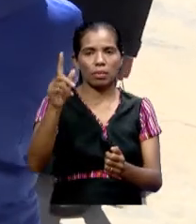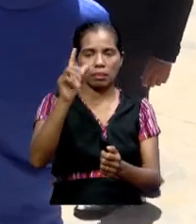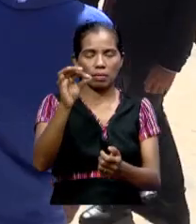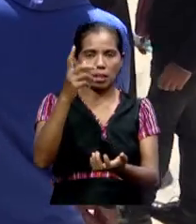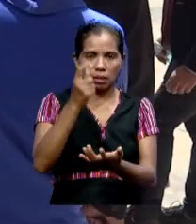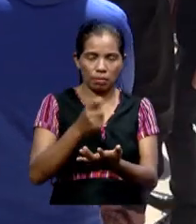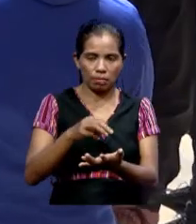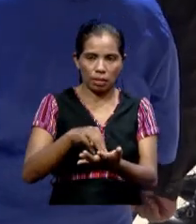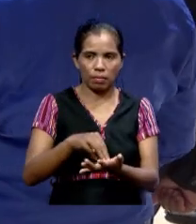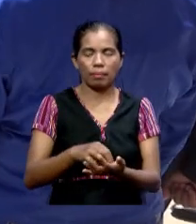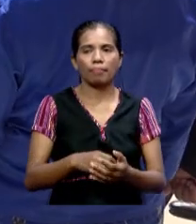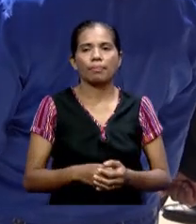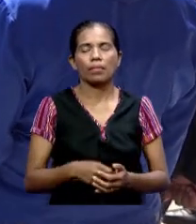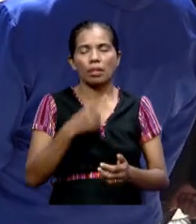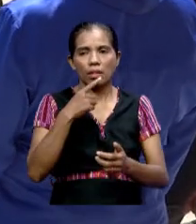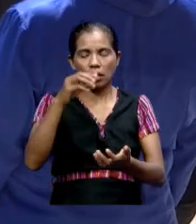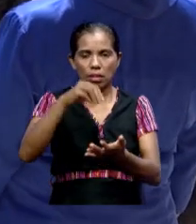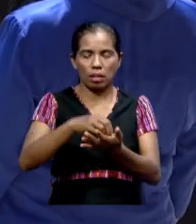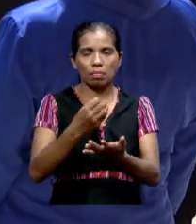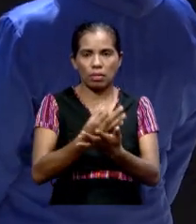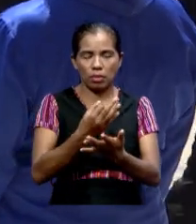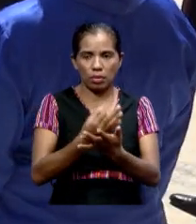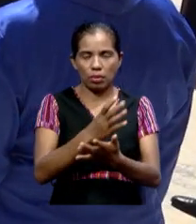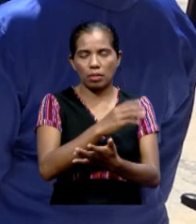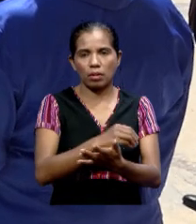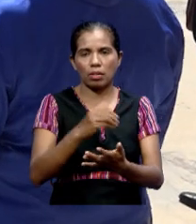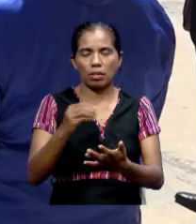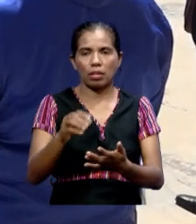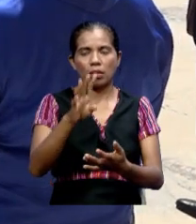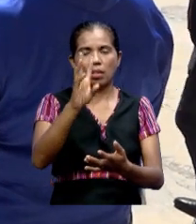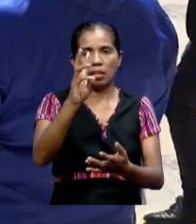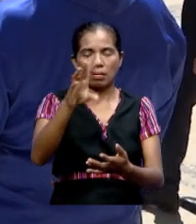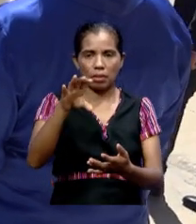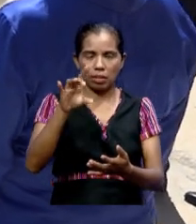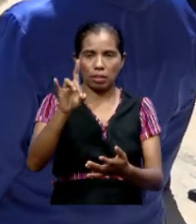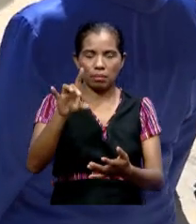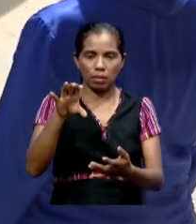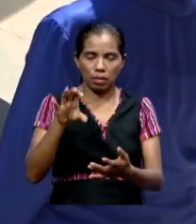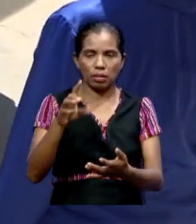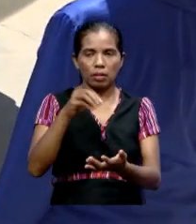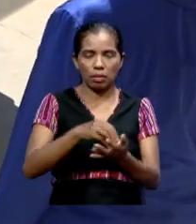dane empresa sakom telmos se investe dolar americano tokon atus walu ba proses sudah